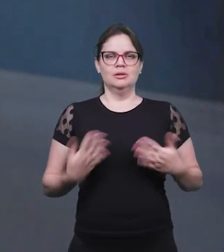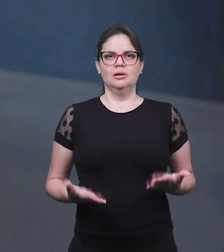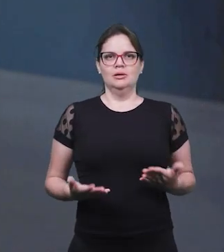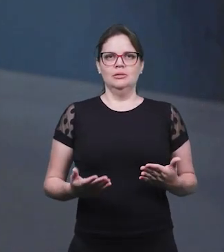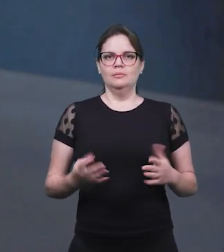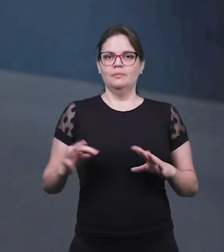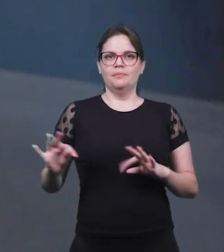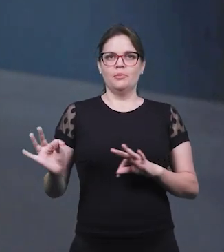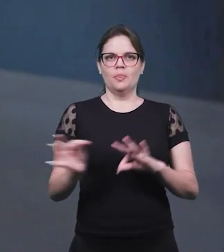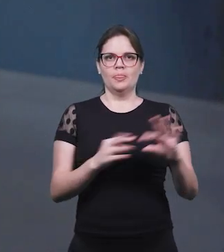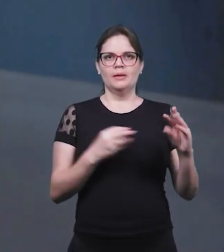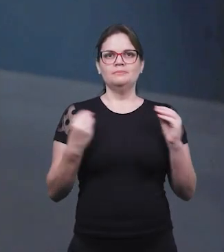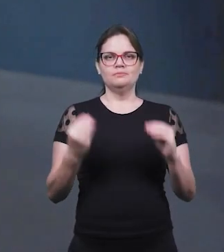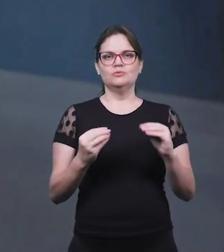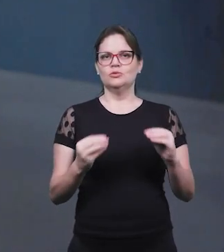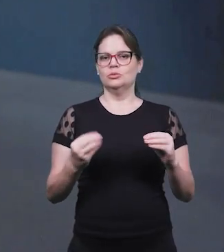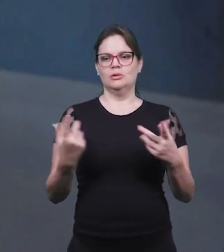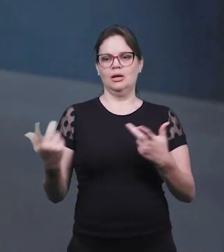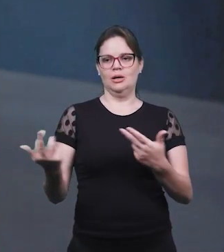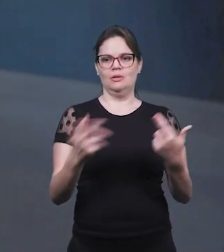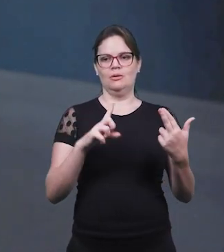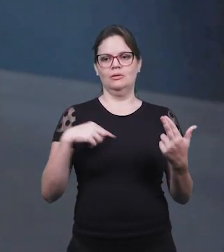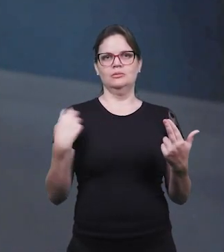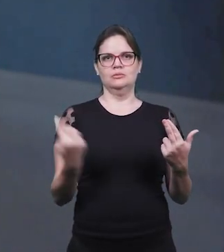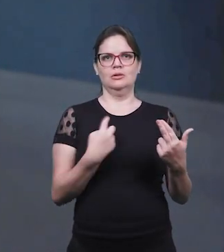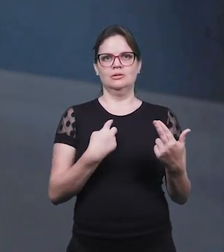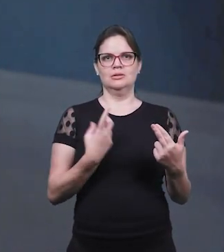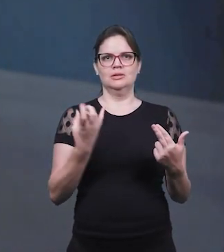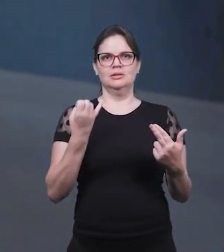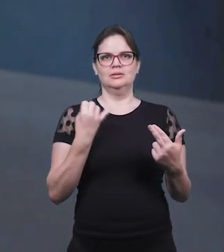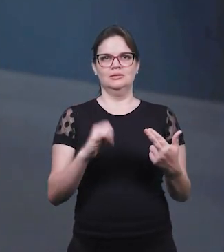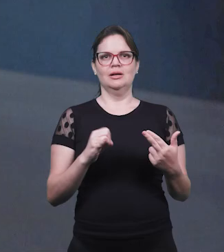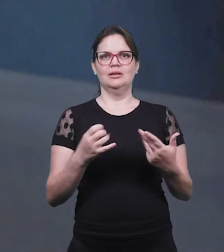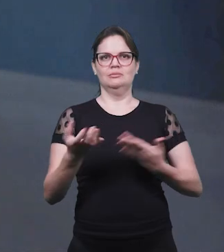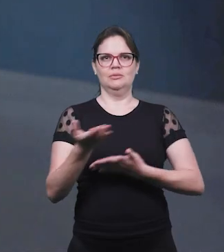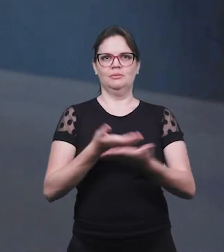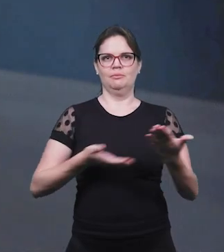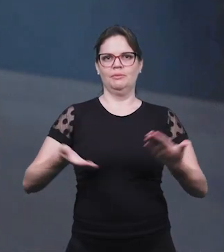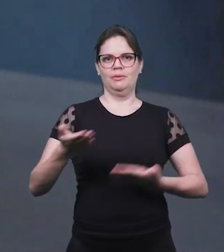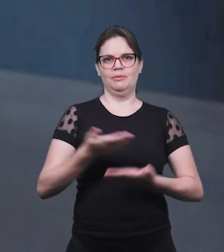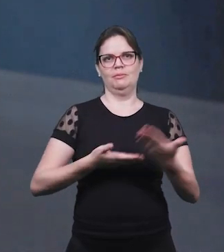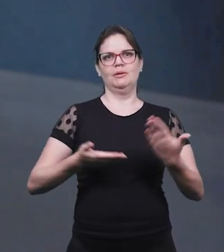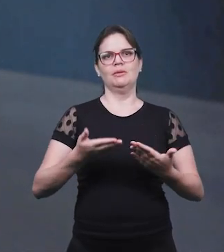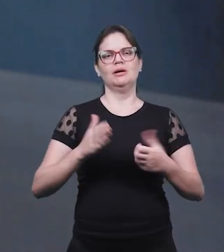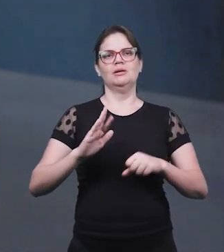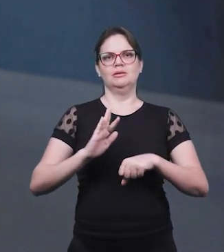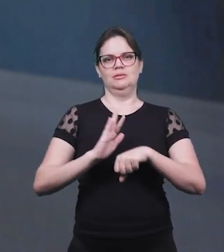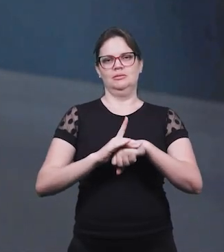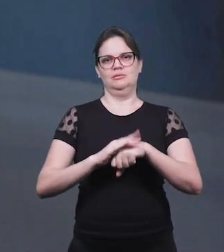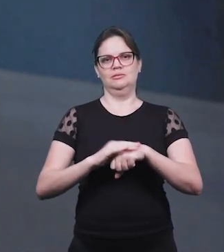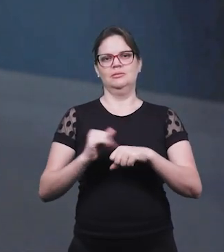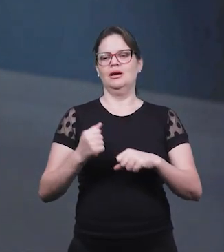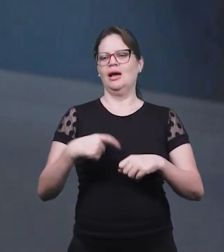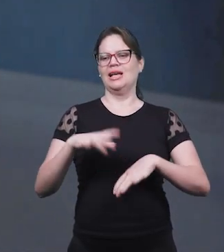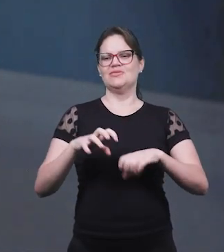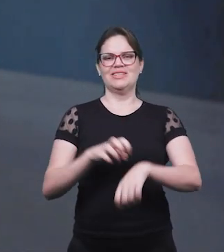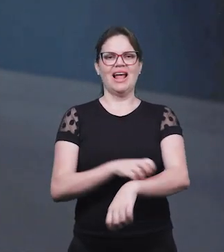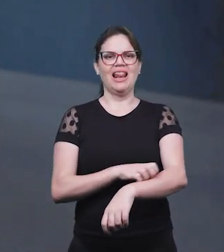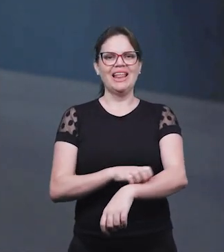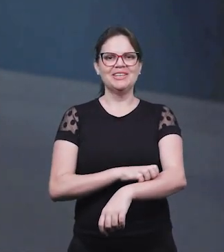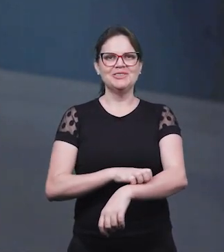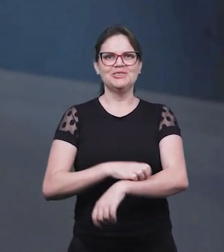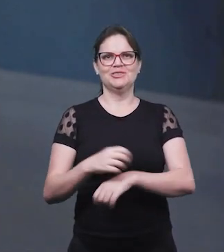a tudo aquilo que nós estamos. E aí ele acaba compartilhando dessas doenças, desses problemas,